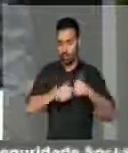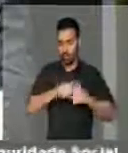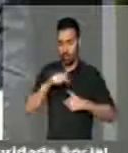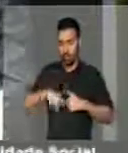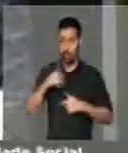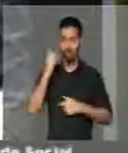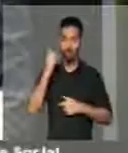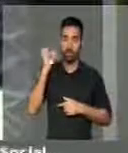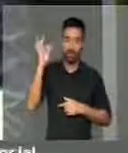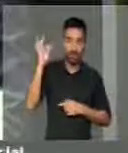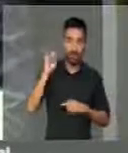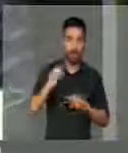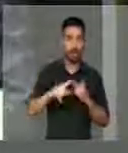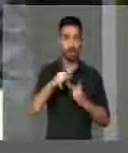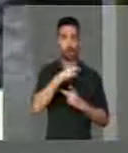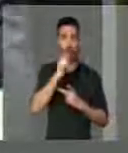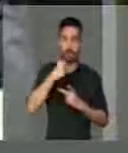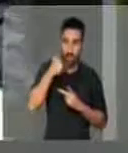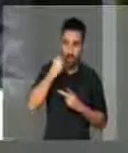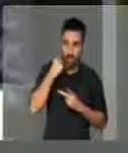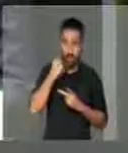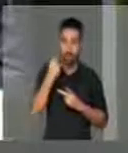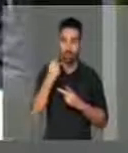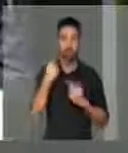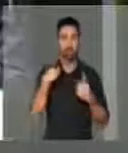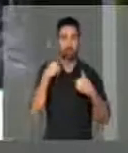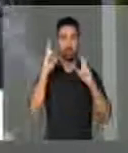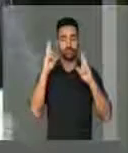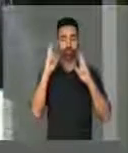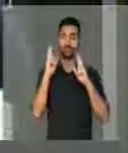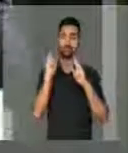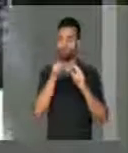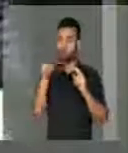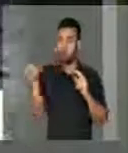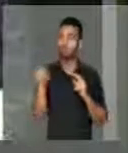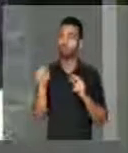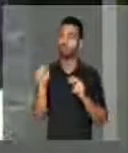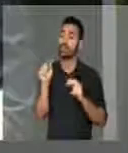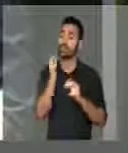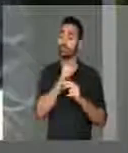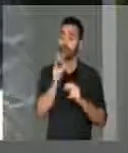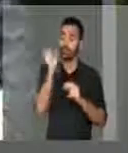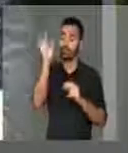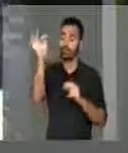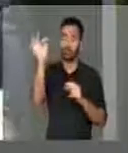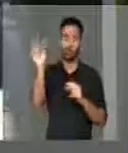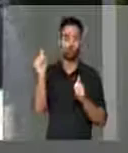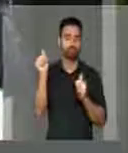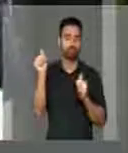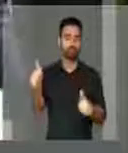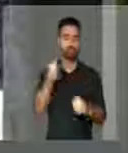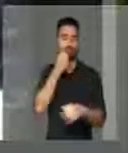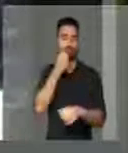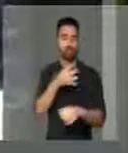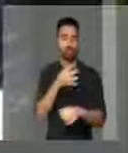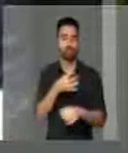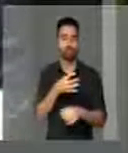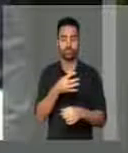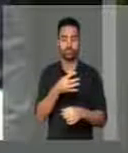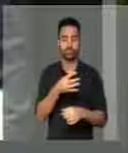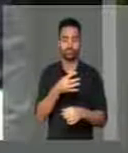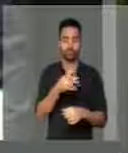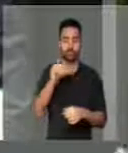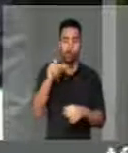federais e senadores, para que vocês tenham um futuro promissor, que tem aquilo que é de